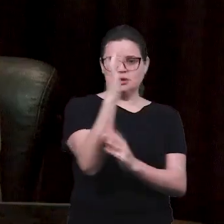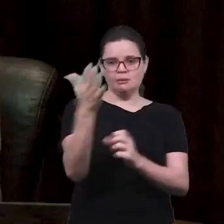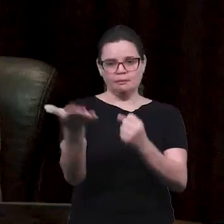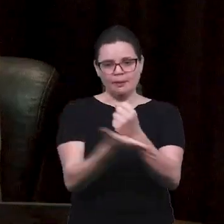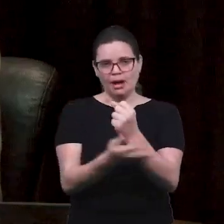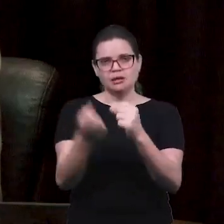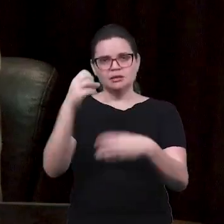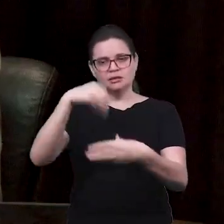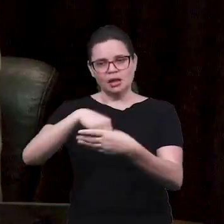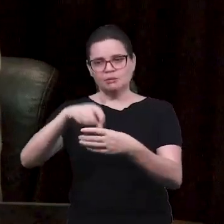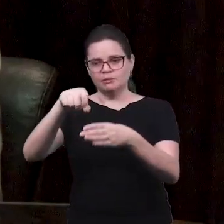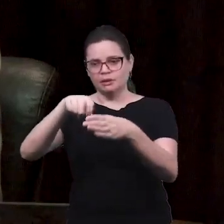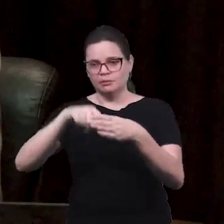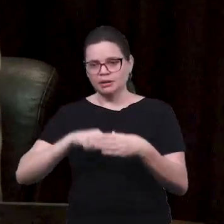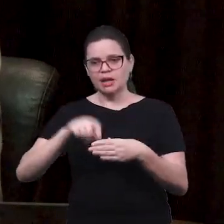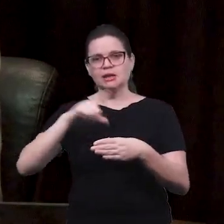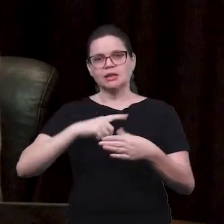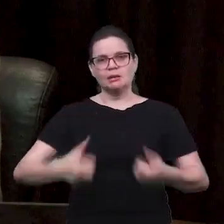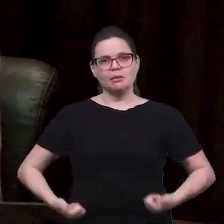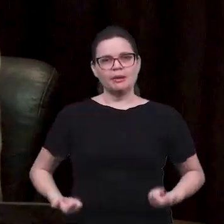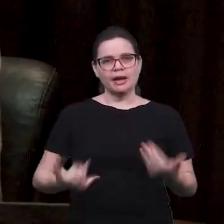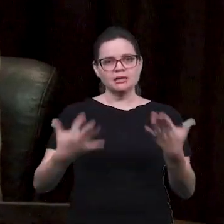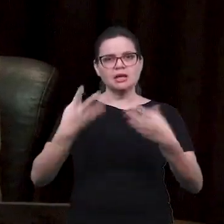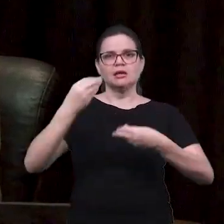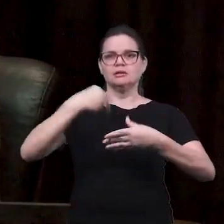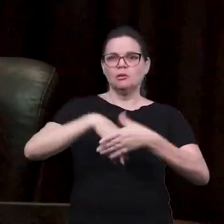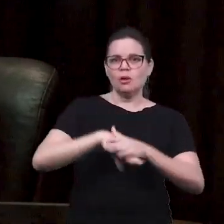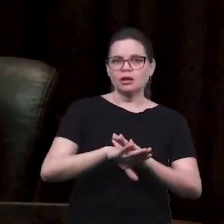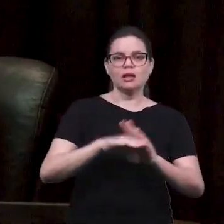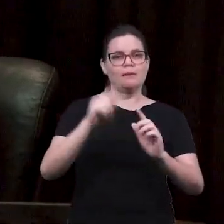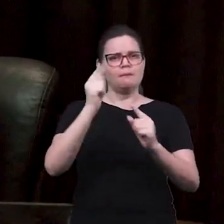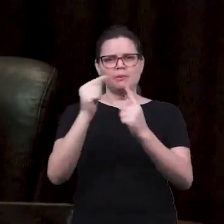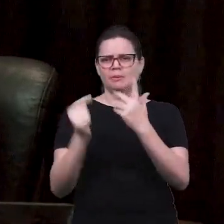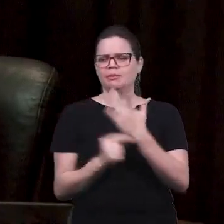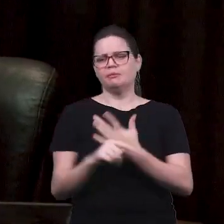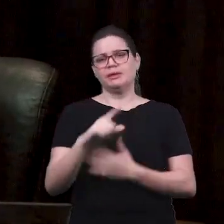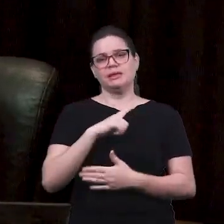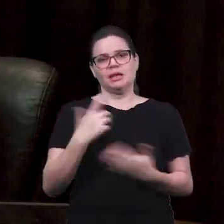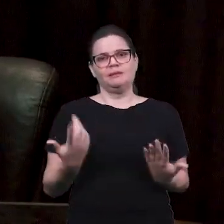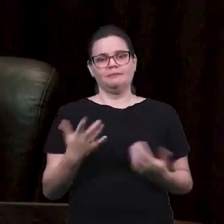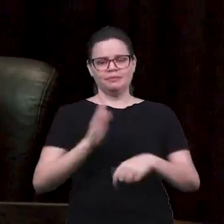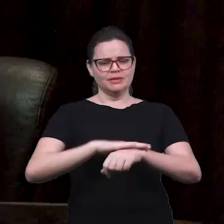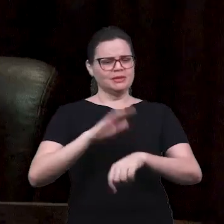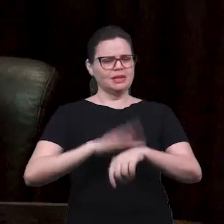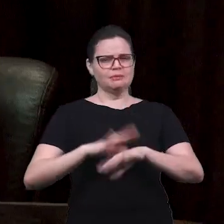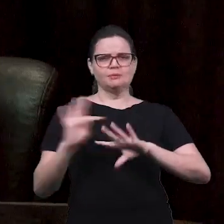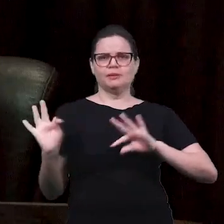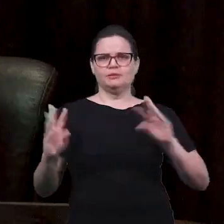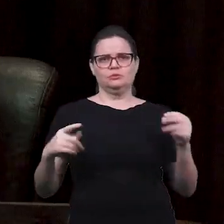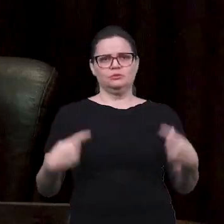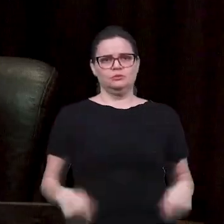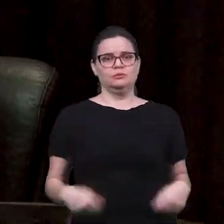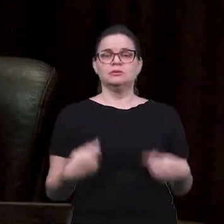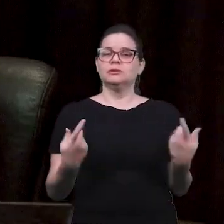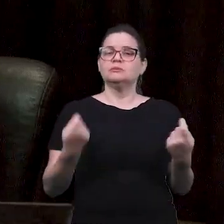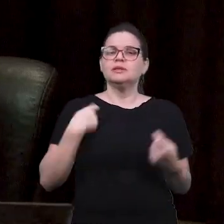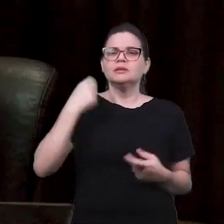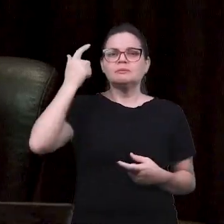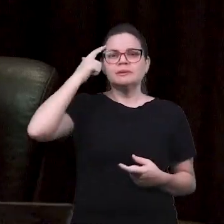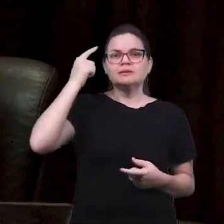para guardar, tempo para gastar. Então, ele tem que ter uma previsibilidade e prever